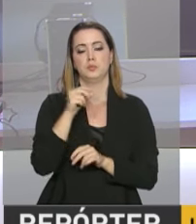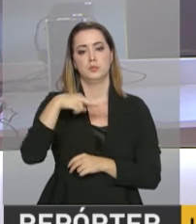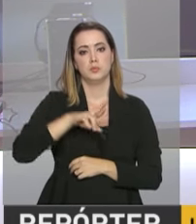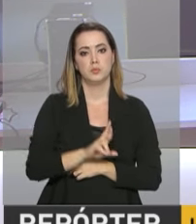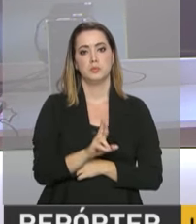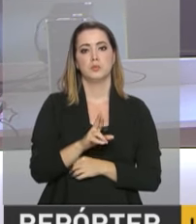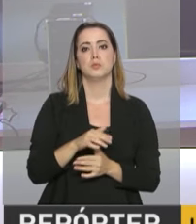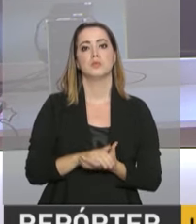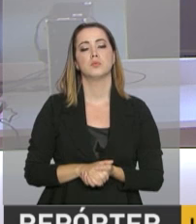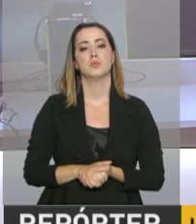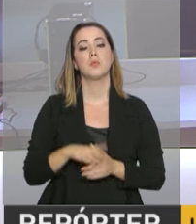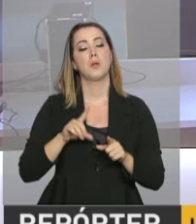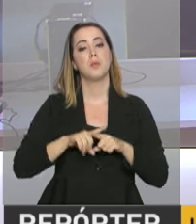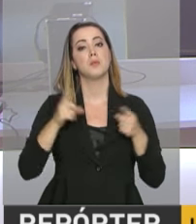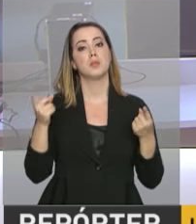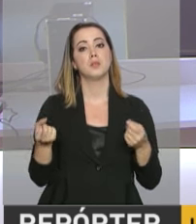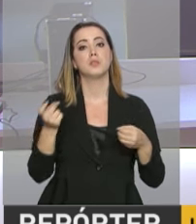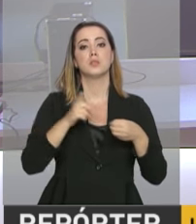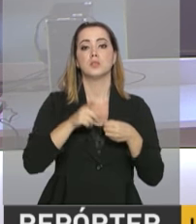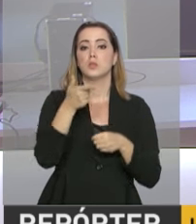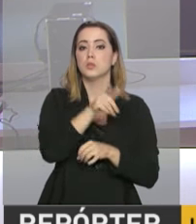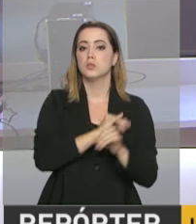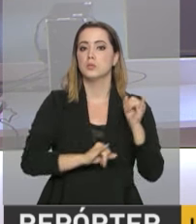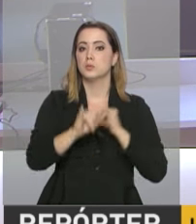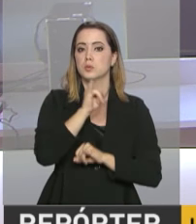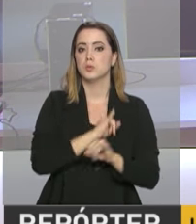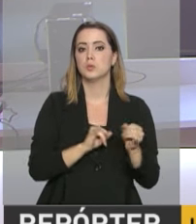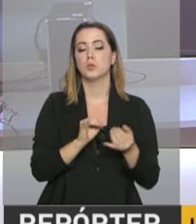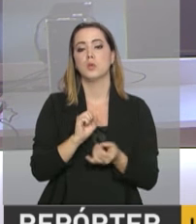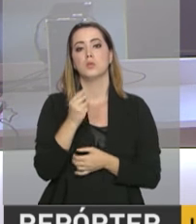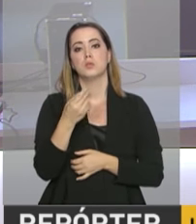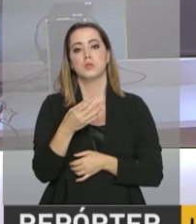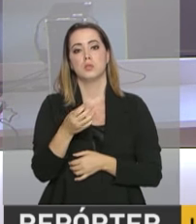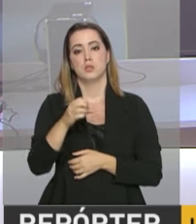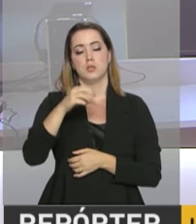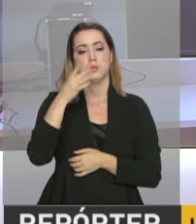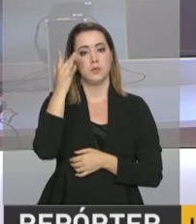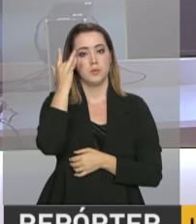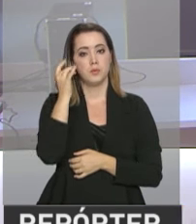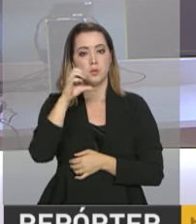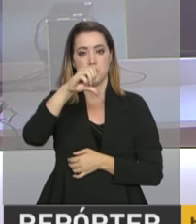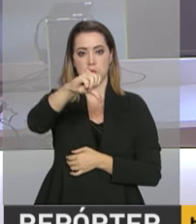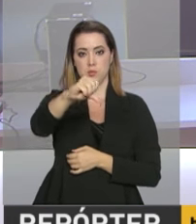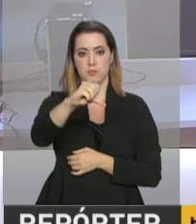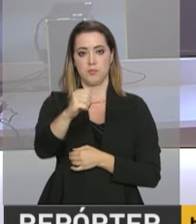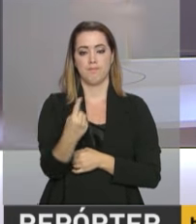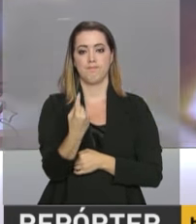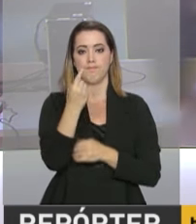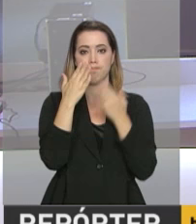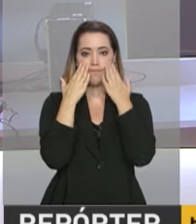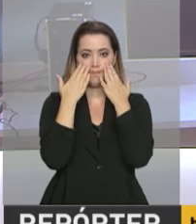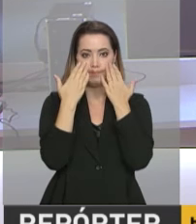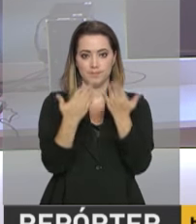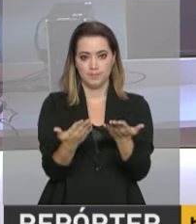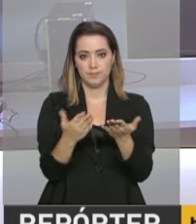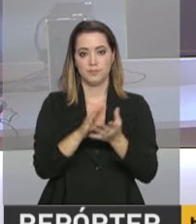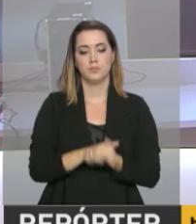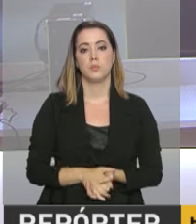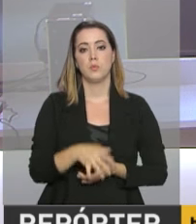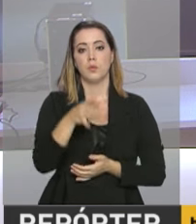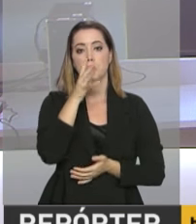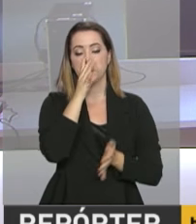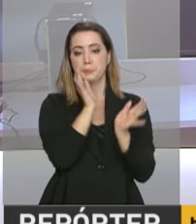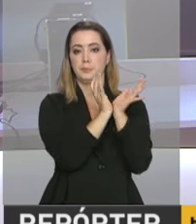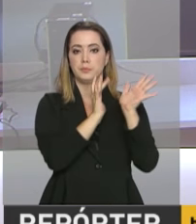repórter NBR mas podemos voltar a qualquer momento com outras informações ou amanhã às 9 da manhã na nossa primeira edição do dia